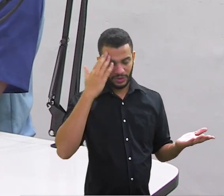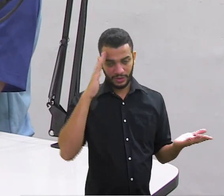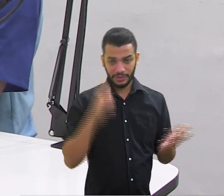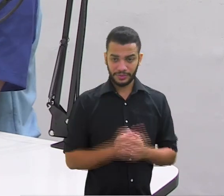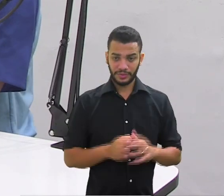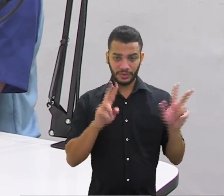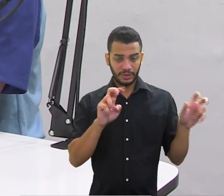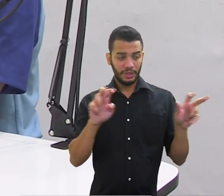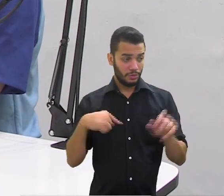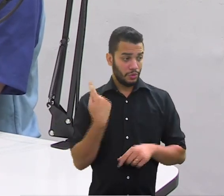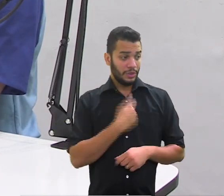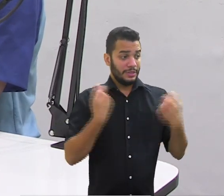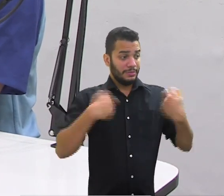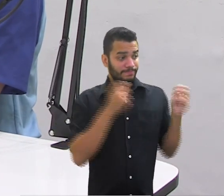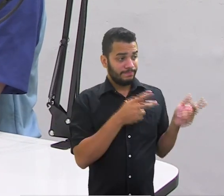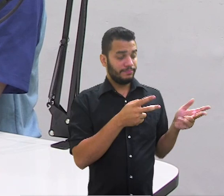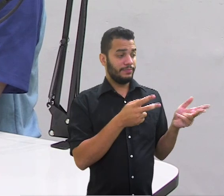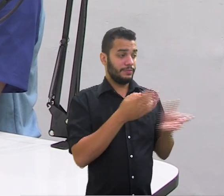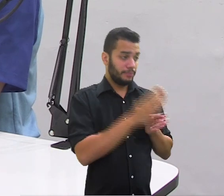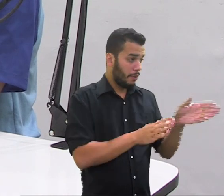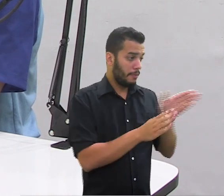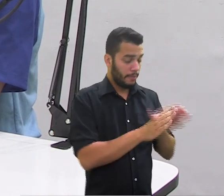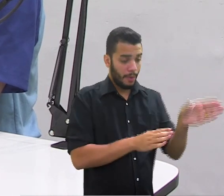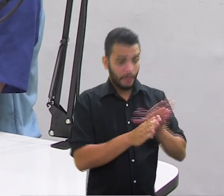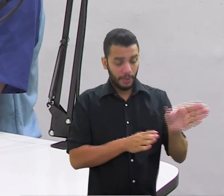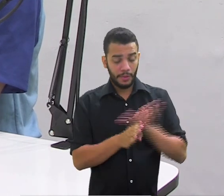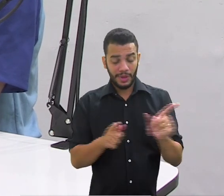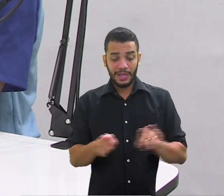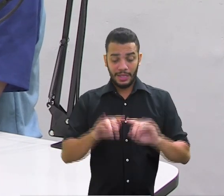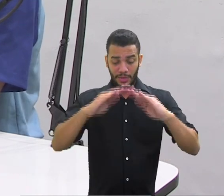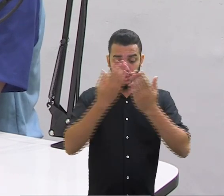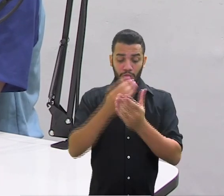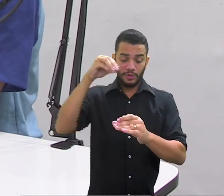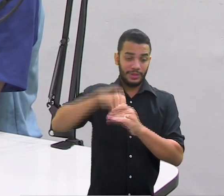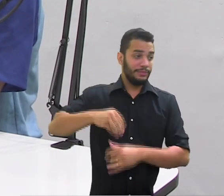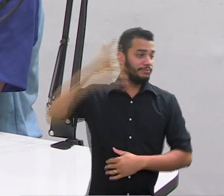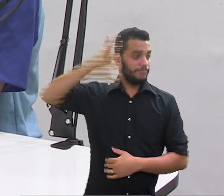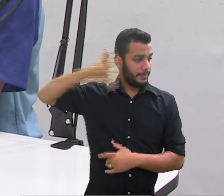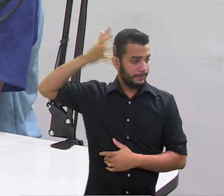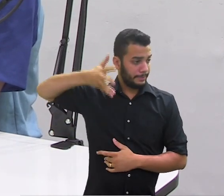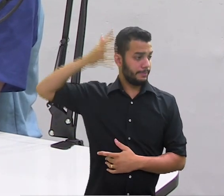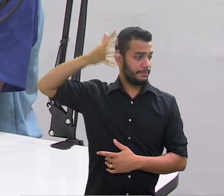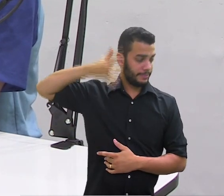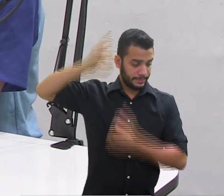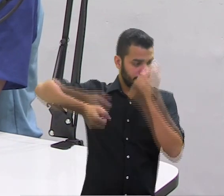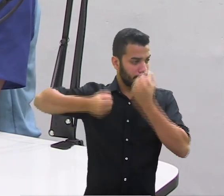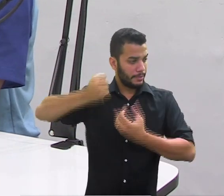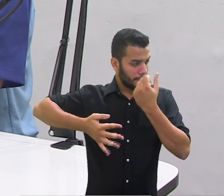assunto que tem que abordar nas escolas, que já teve até palestra, eu acho que na minha escola, sobre essas